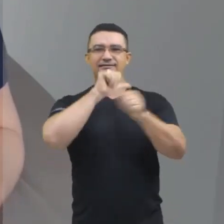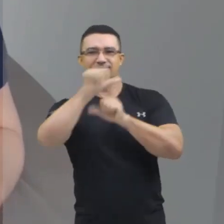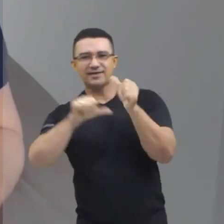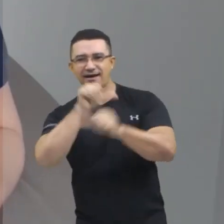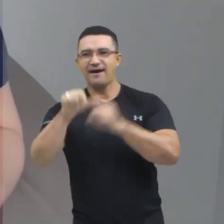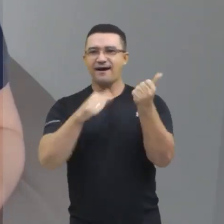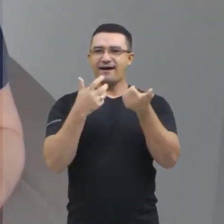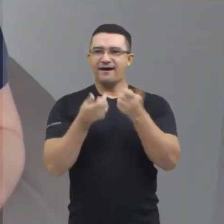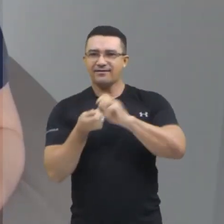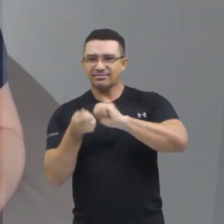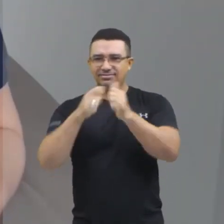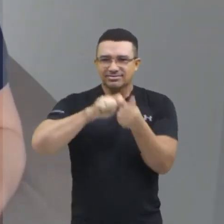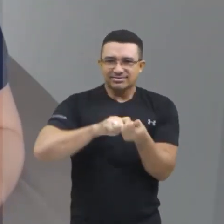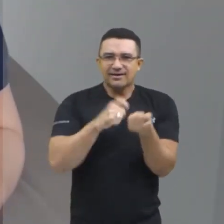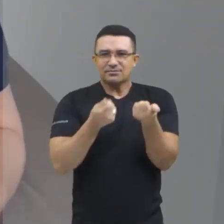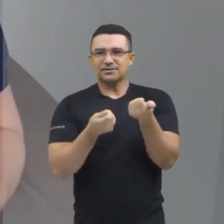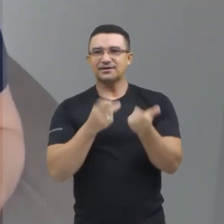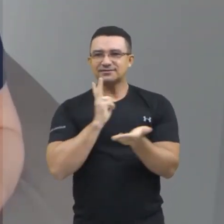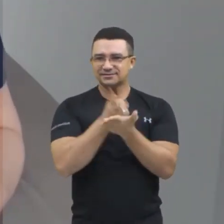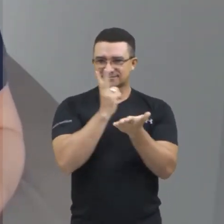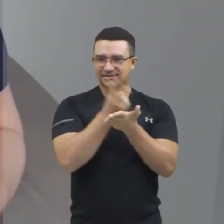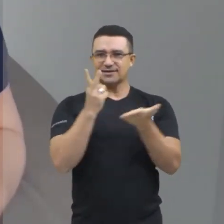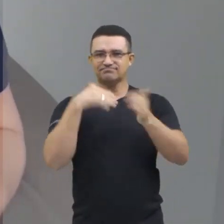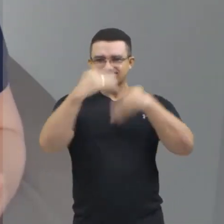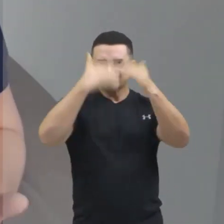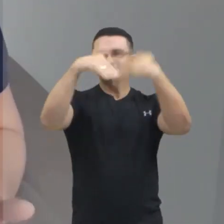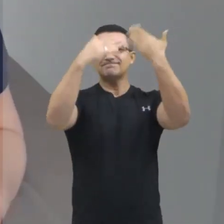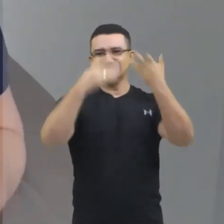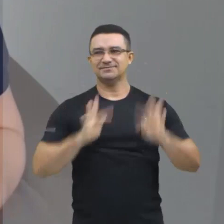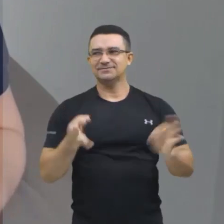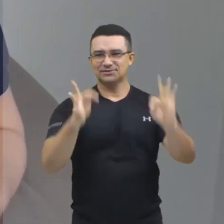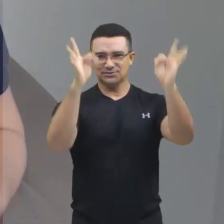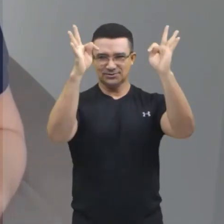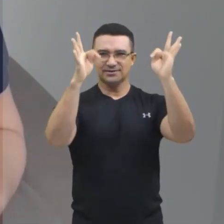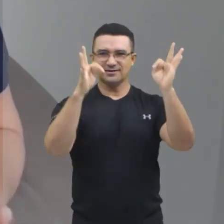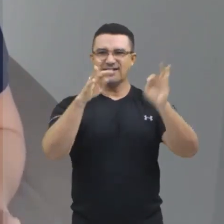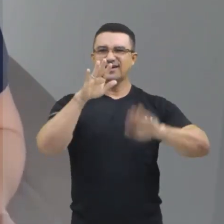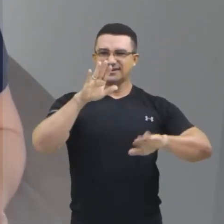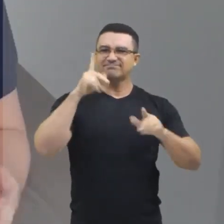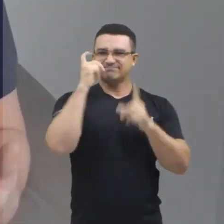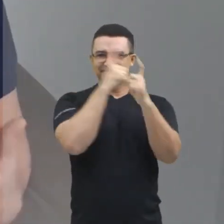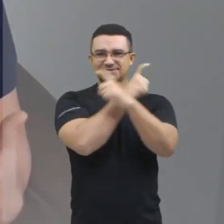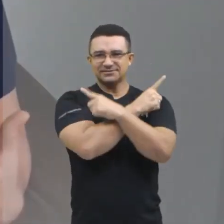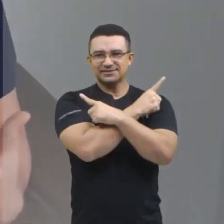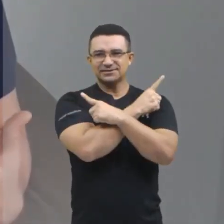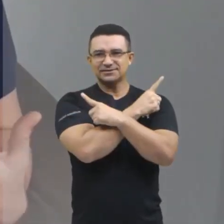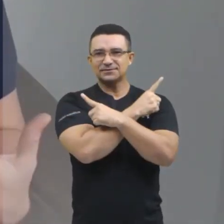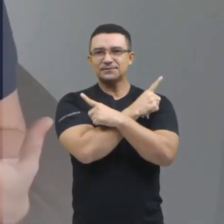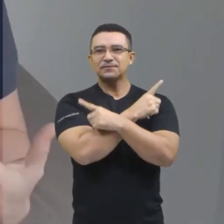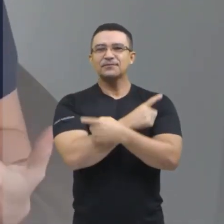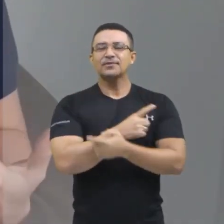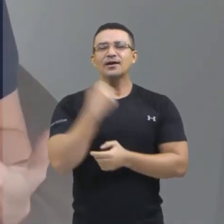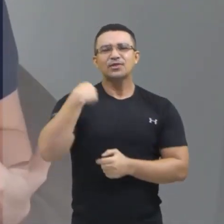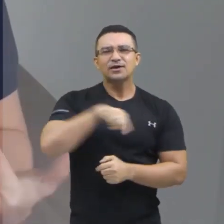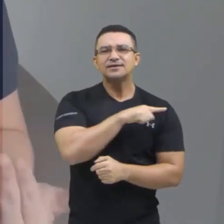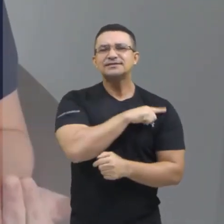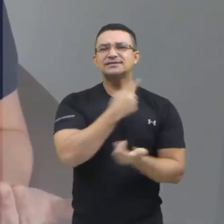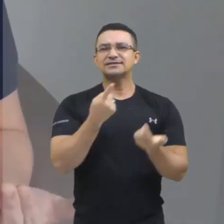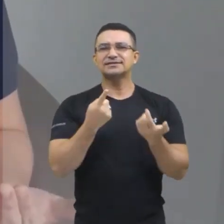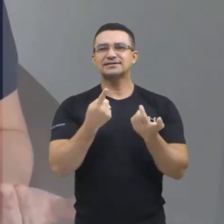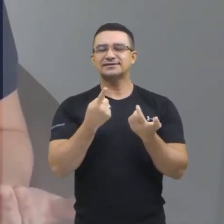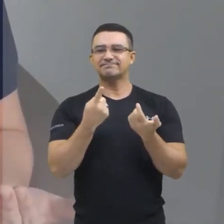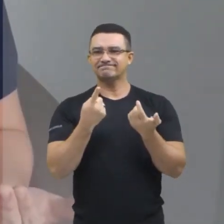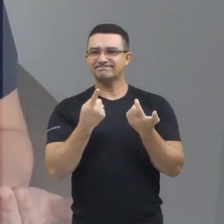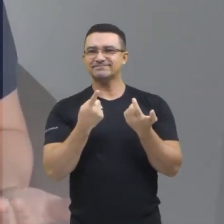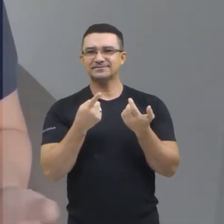mudanças e adaptar-se constantemente às evoluções tecnológicas são um pouco complicadas, são difíceis. A gente está